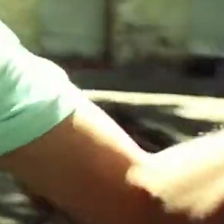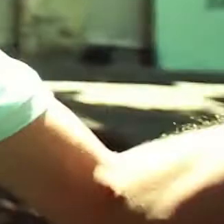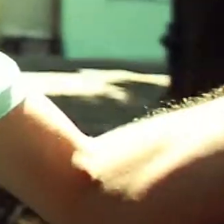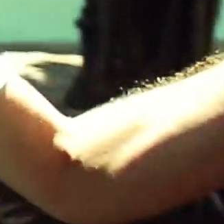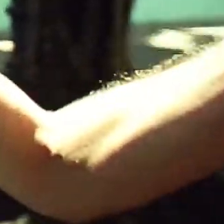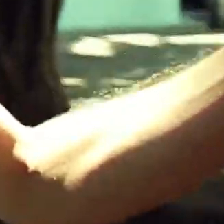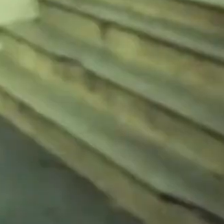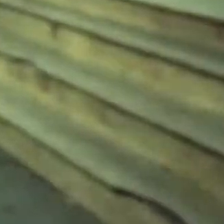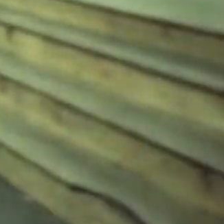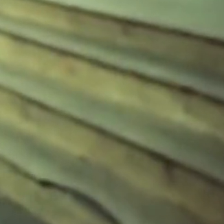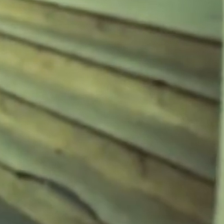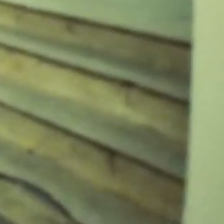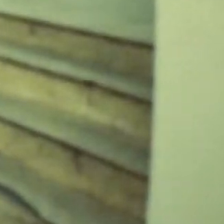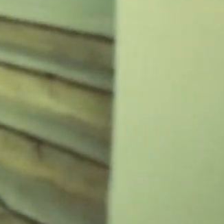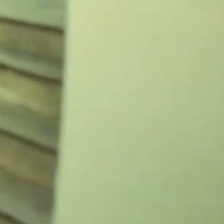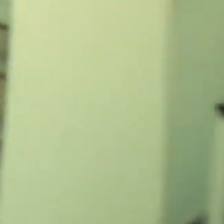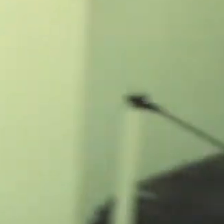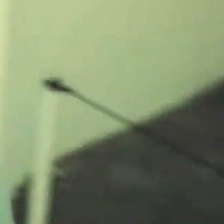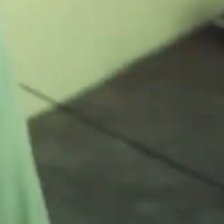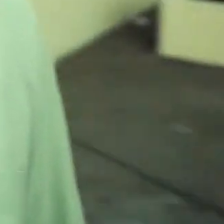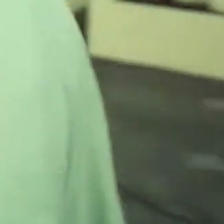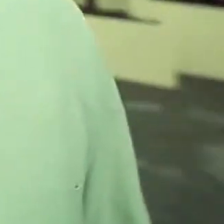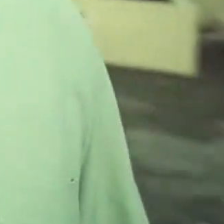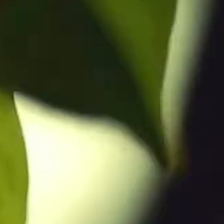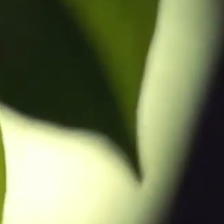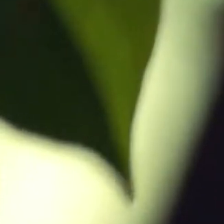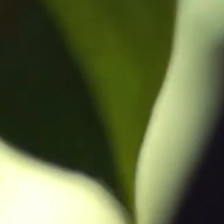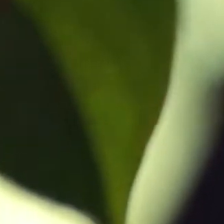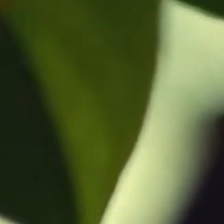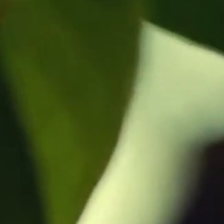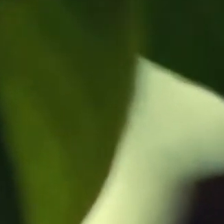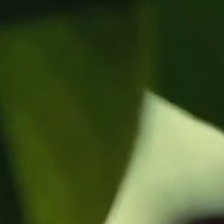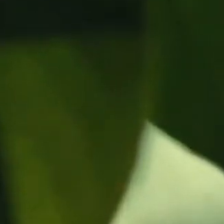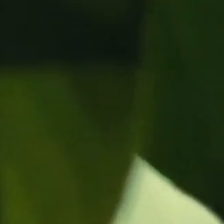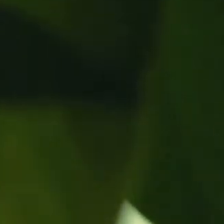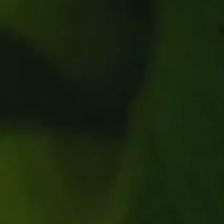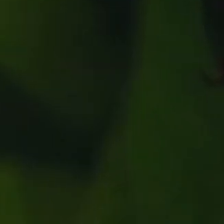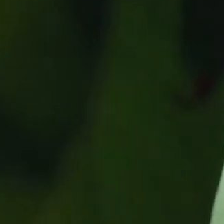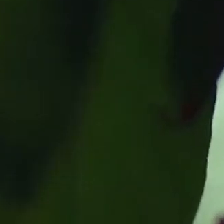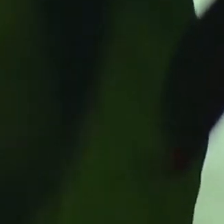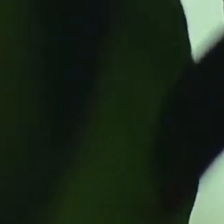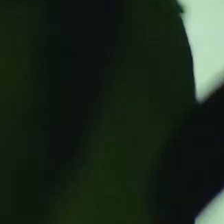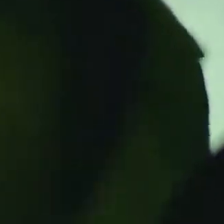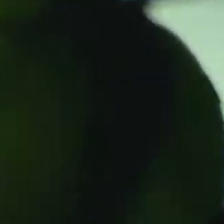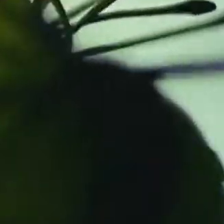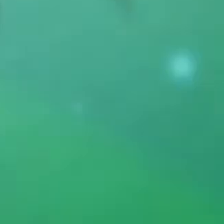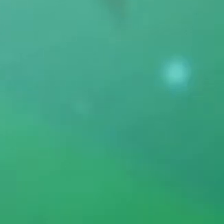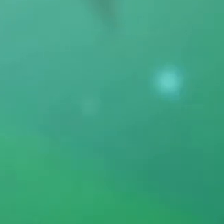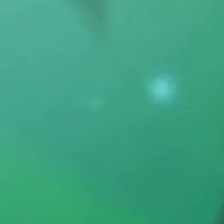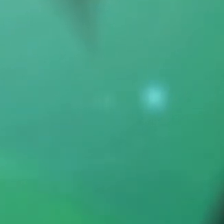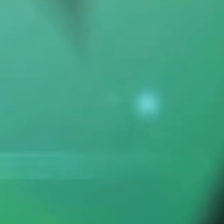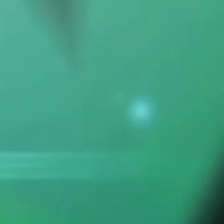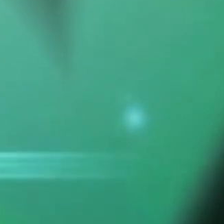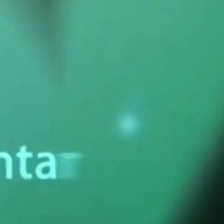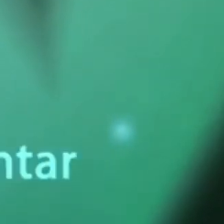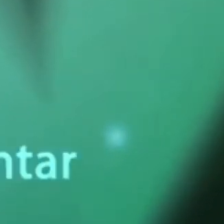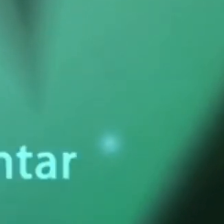a agência nós e vamos espalhar cuidados por aí essa pessoa é o nosso lugar que a gente cuida